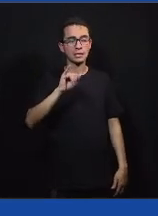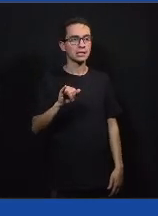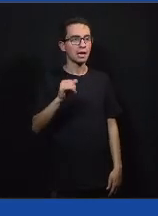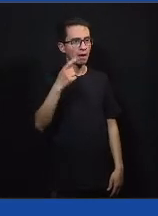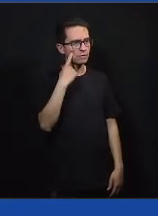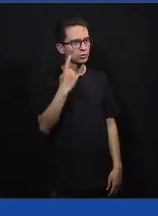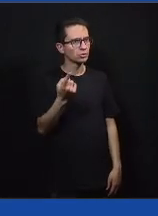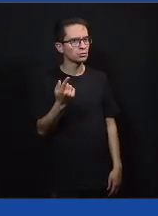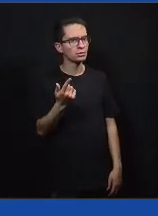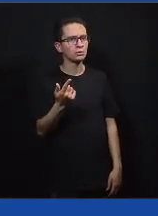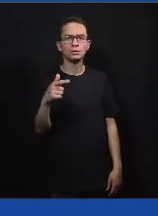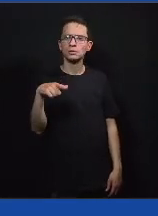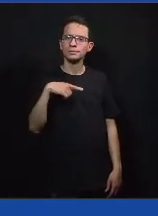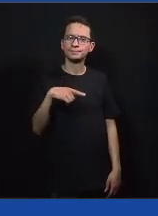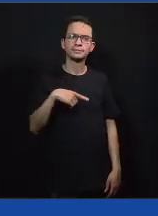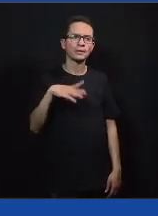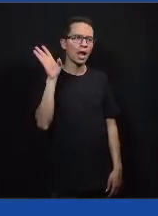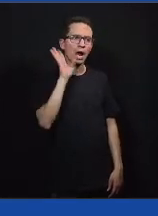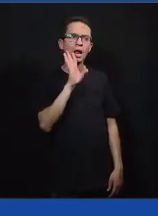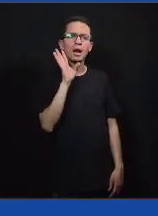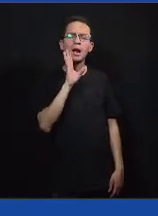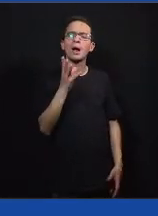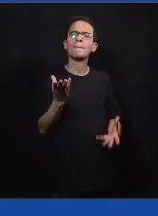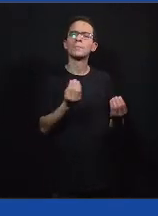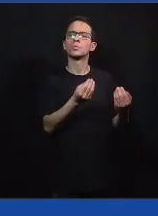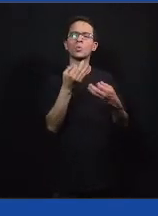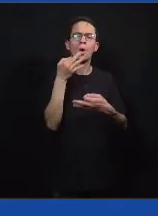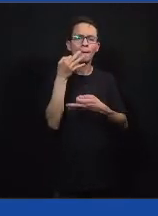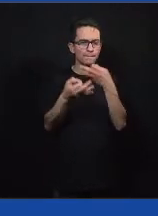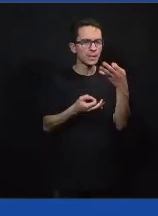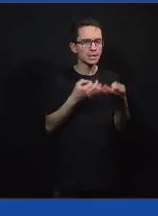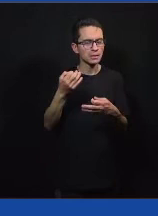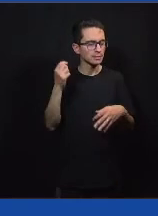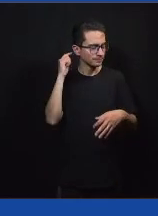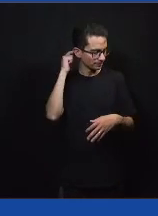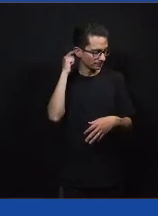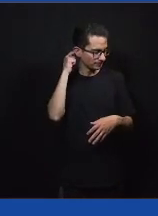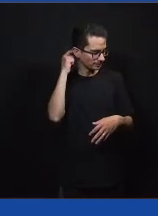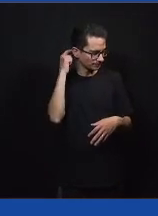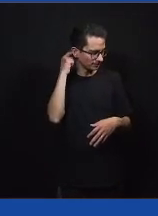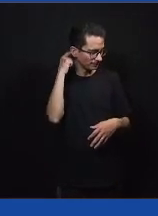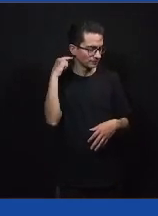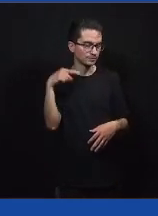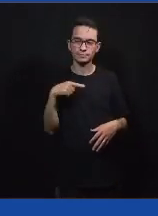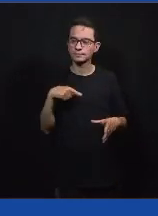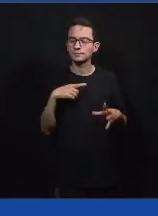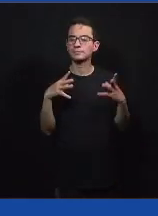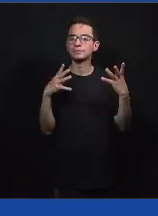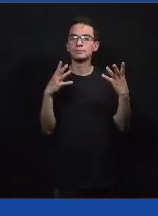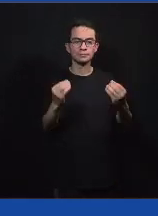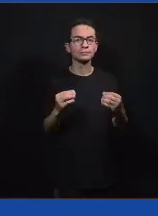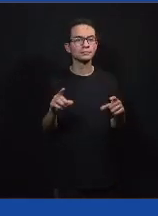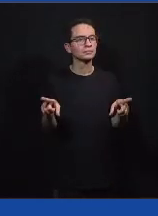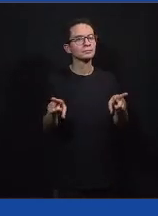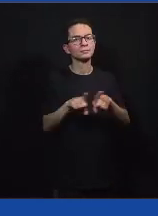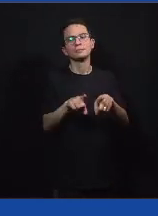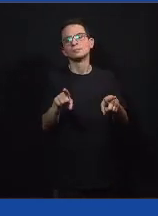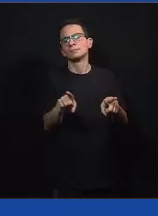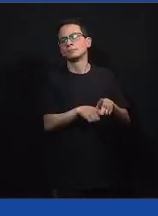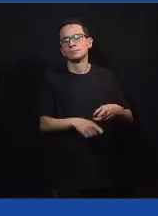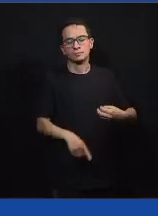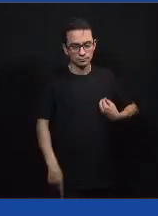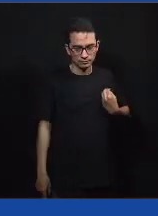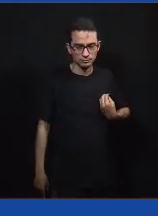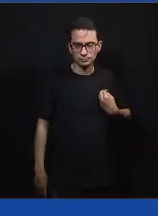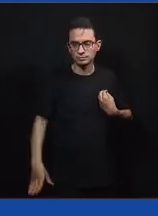construímos essa trilha acho muito bacana conectado esses protagonista lápis cidadania me matou foi meu grande presente nessa